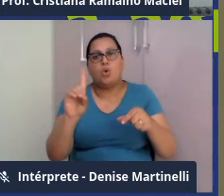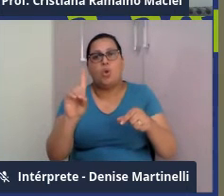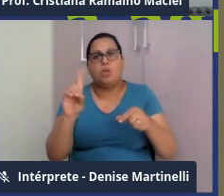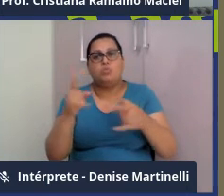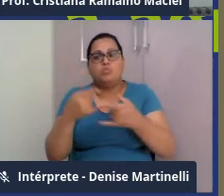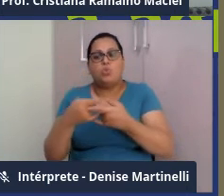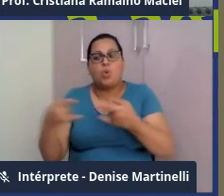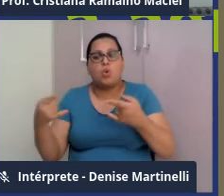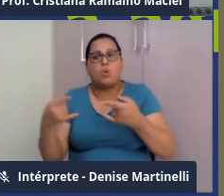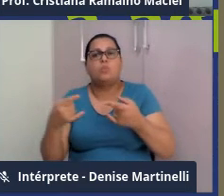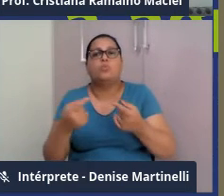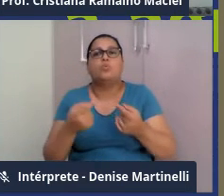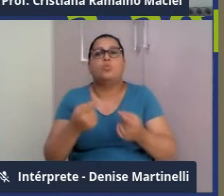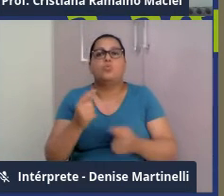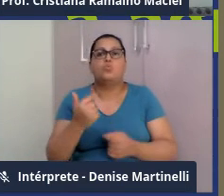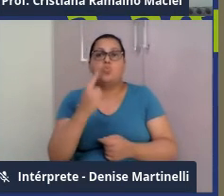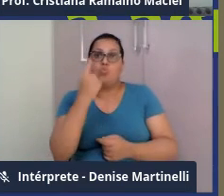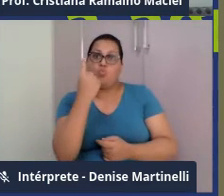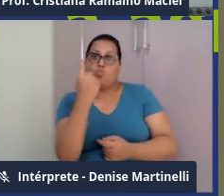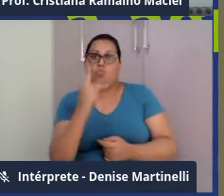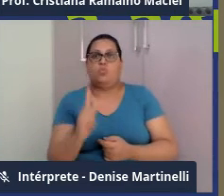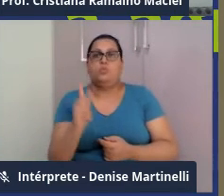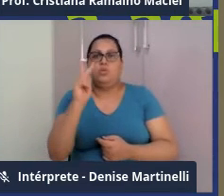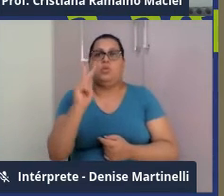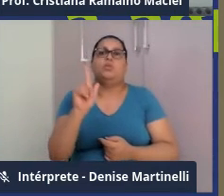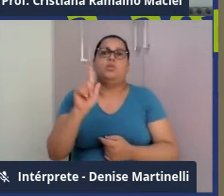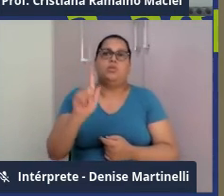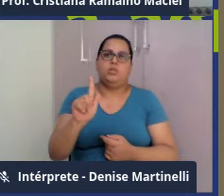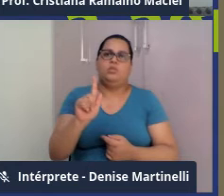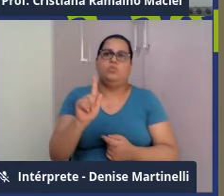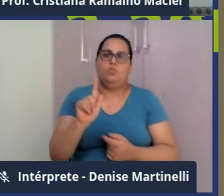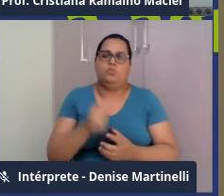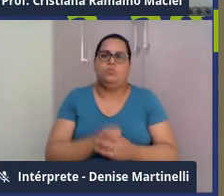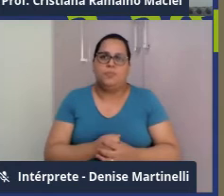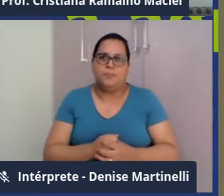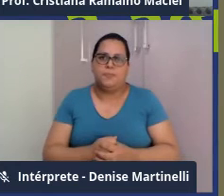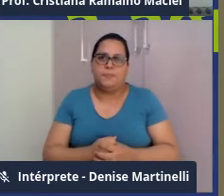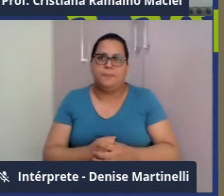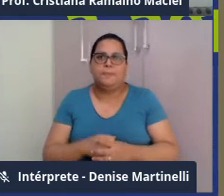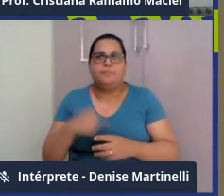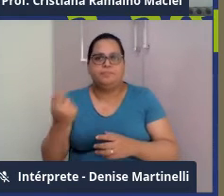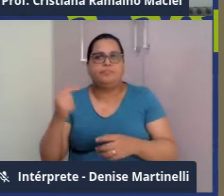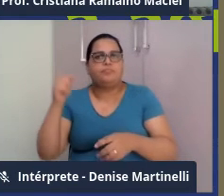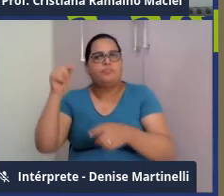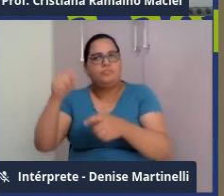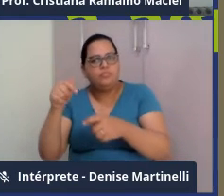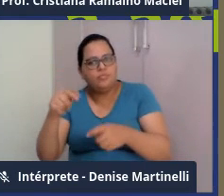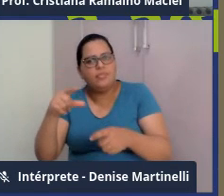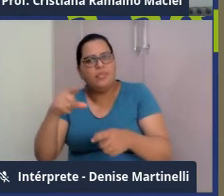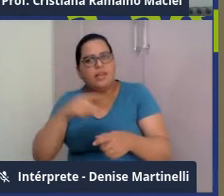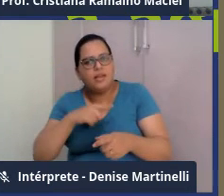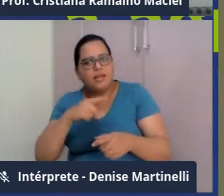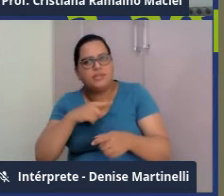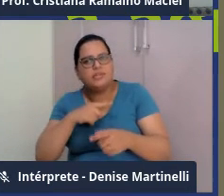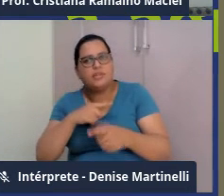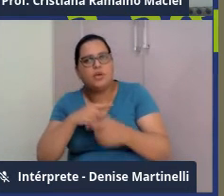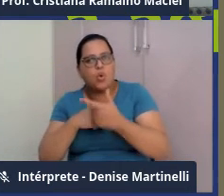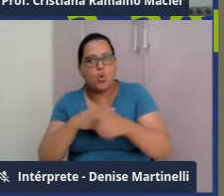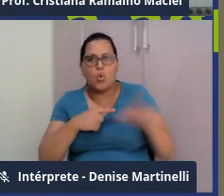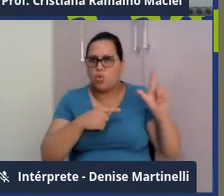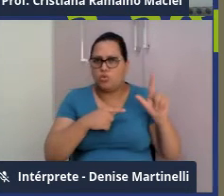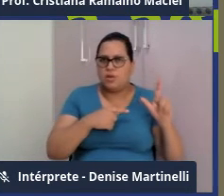ração que tem a mesma quantidade de proteína, a mesma quantidade de aminoácidos, de lipídios, imitando